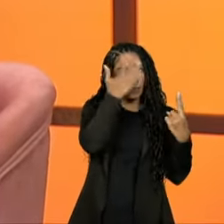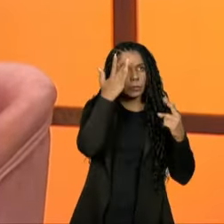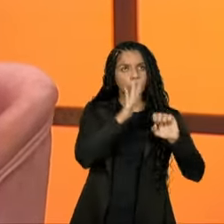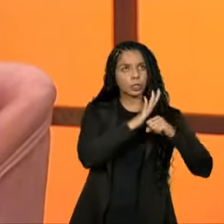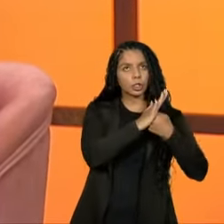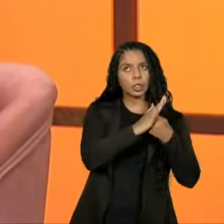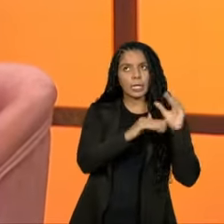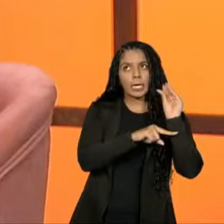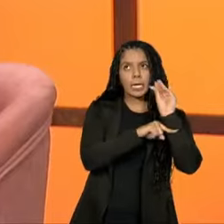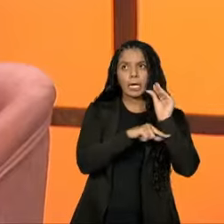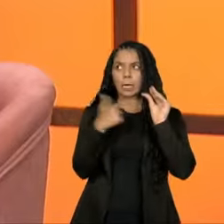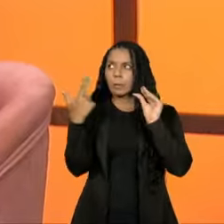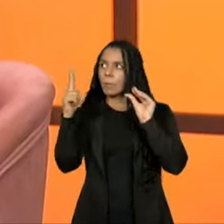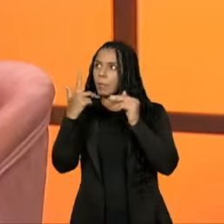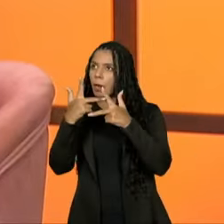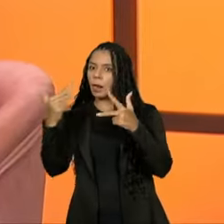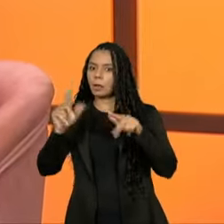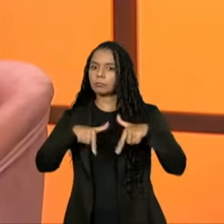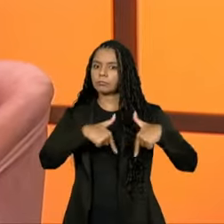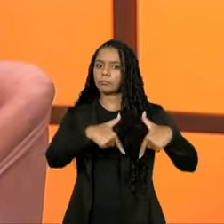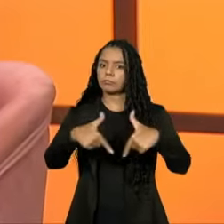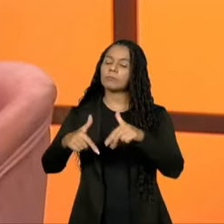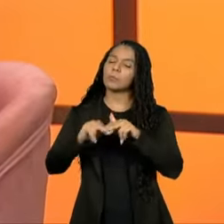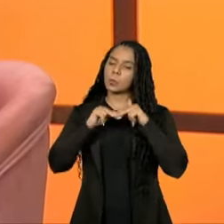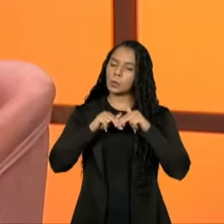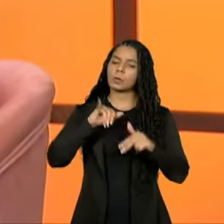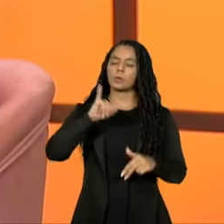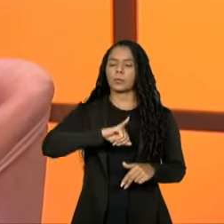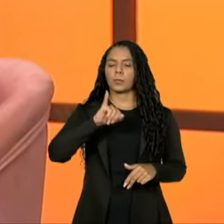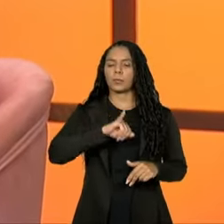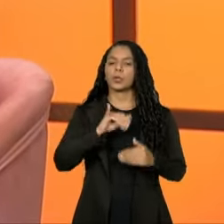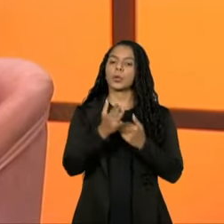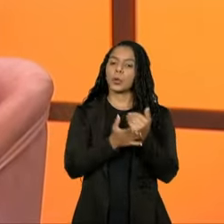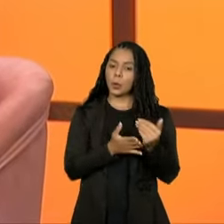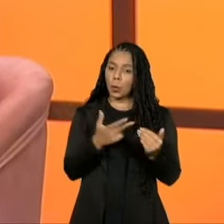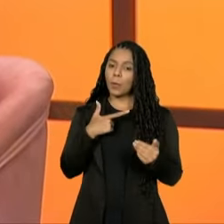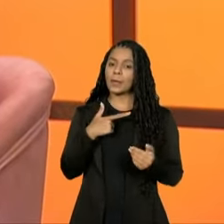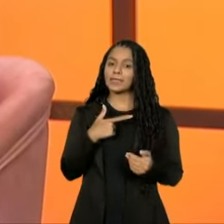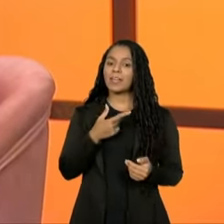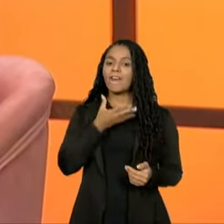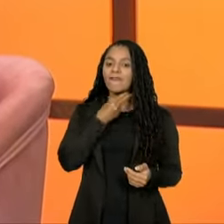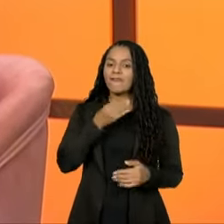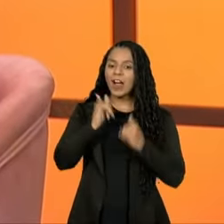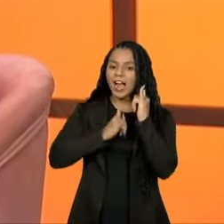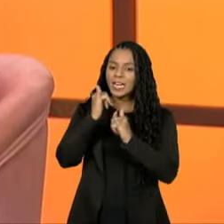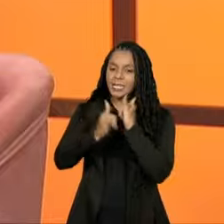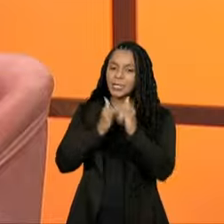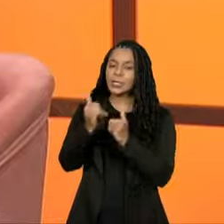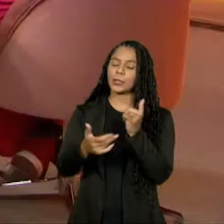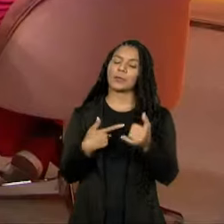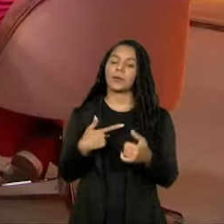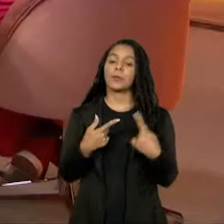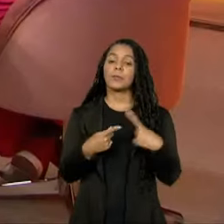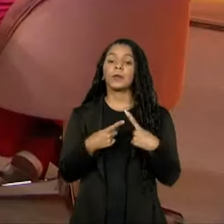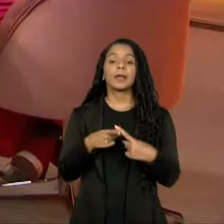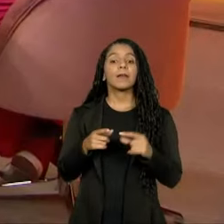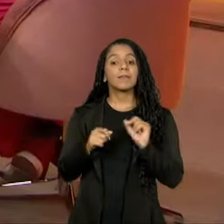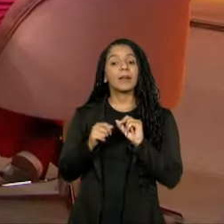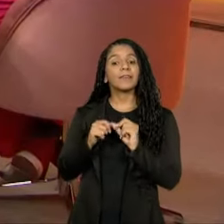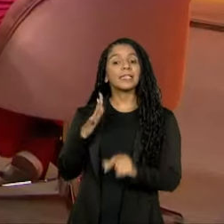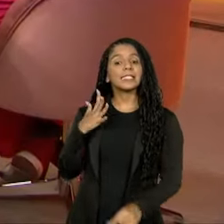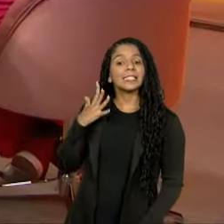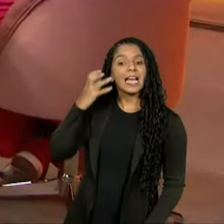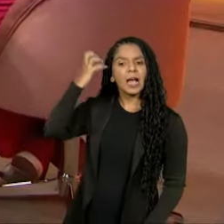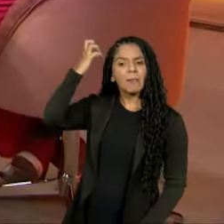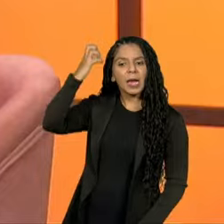câmera, um não sei o quê, tá? Daí a importância de começarem as fake news, para jogar a Marielle em coisas